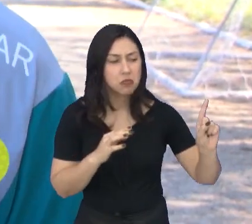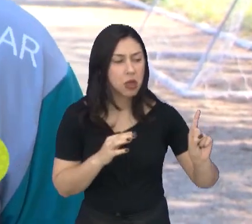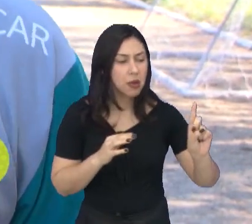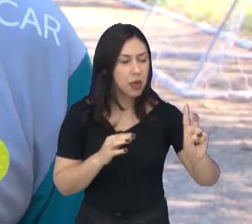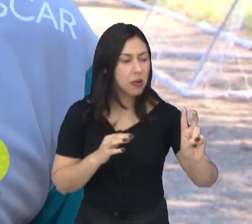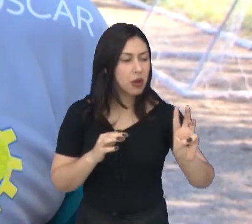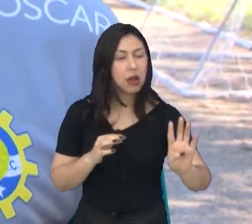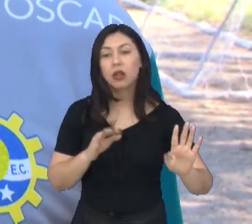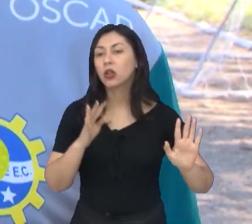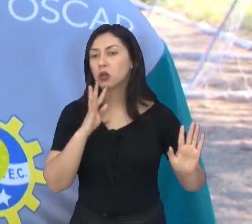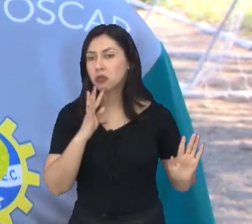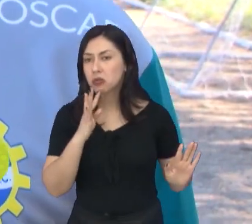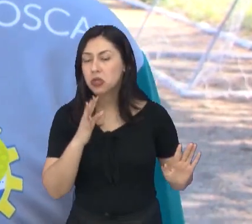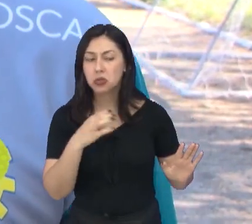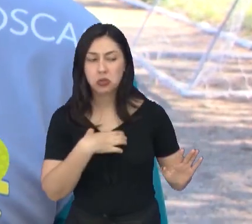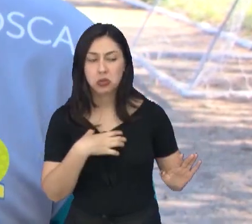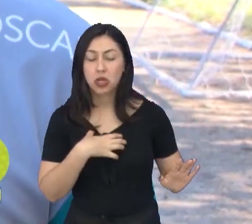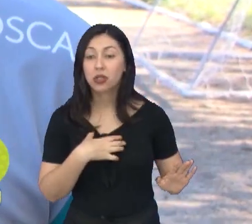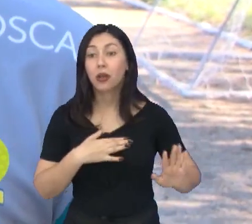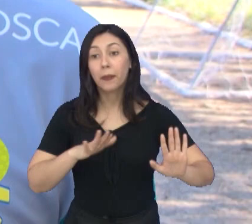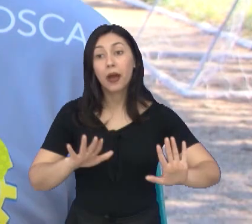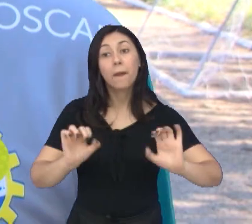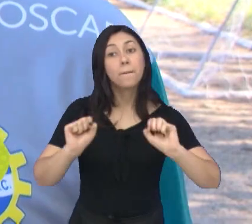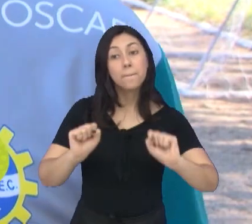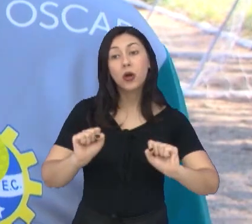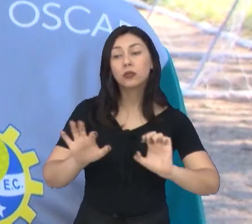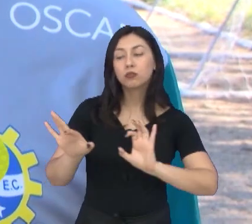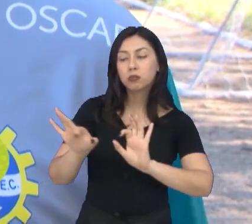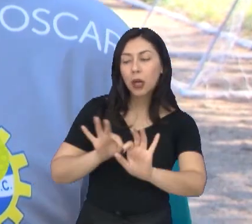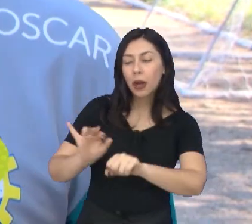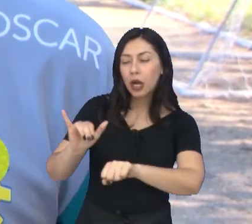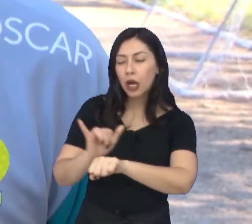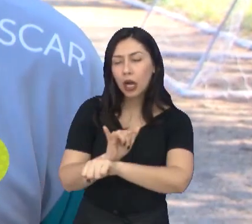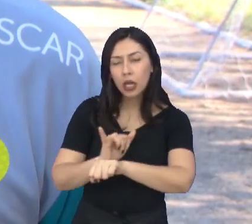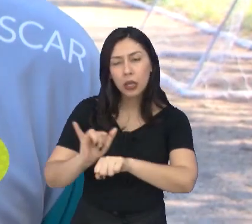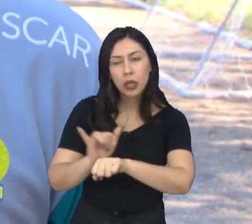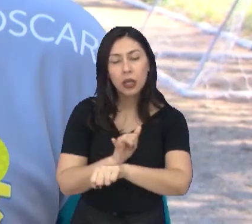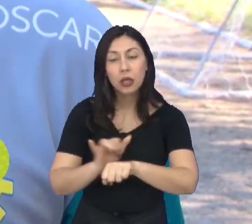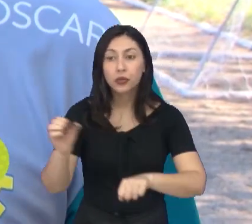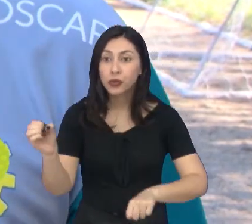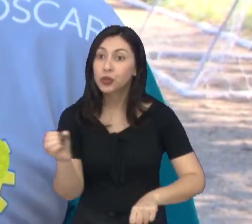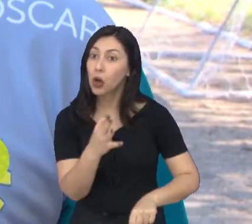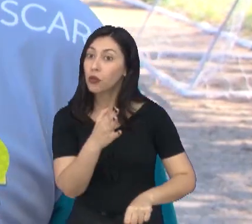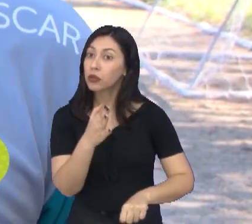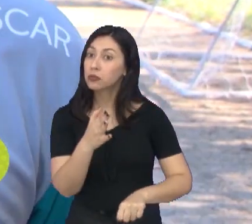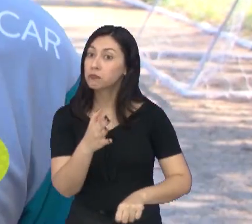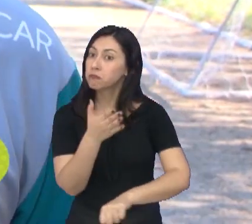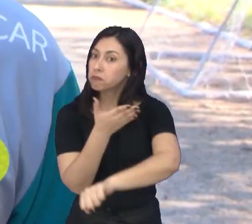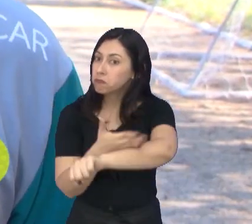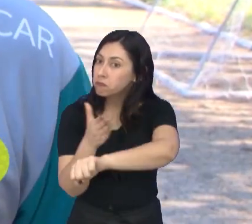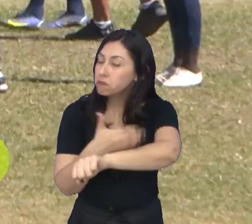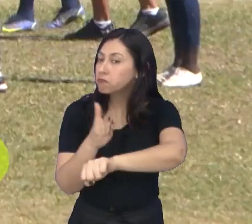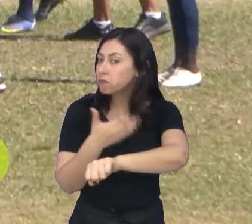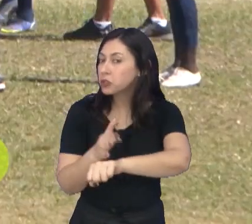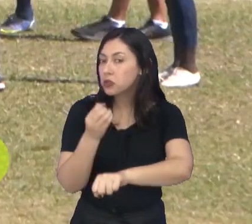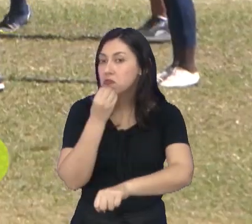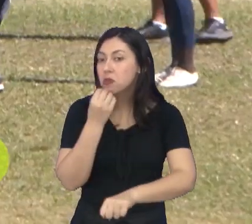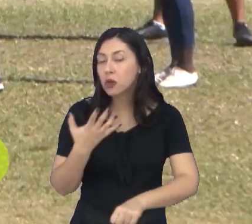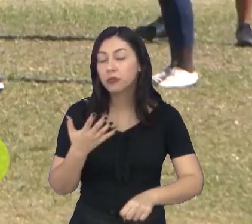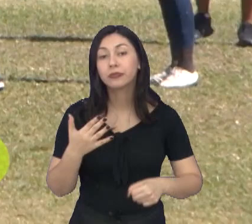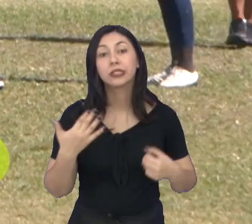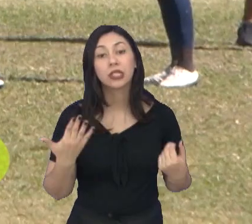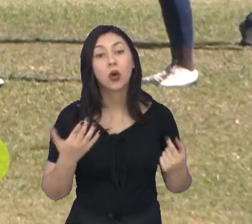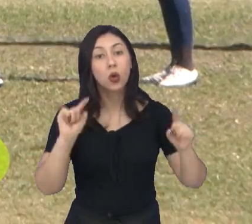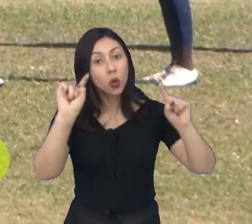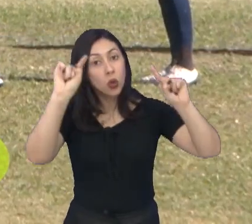jeito de jogar. Mas você sempre pode trabalhar algo a mais, a gente vai trabalhar a semana para que a gente possa surpreender eles. O jogo